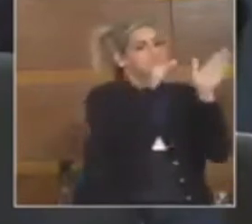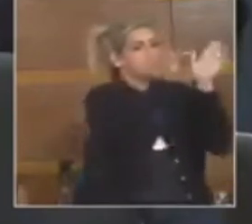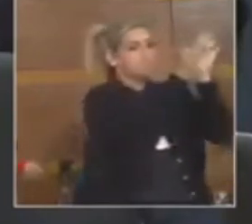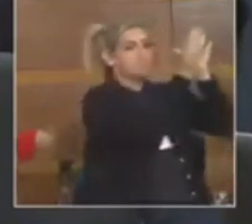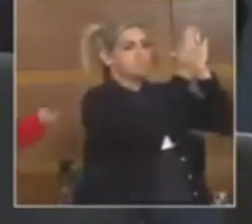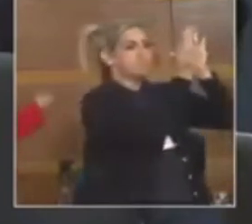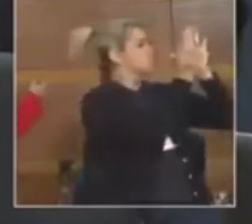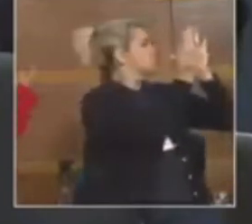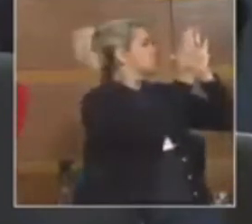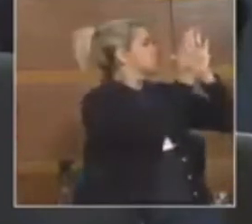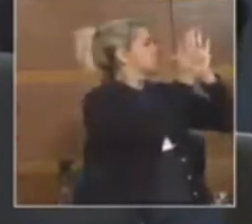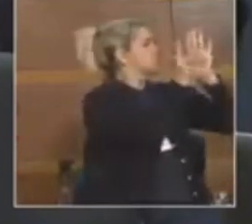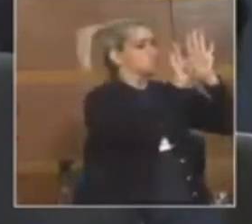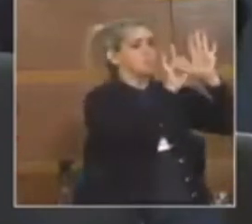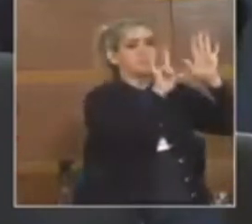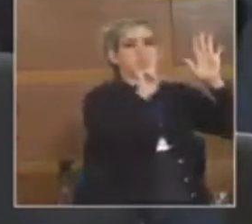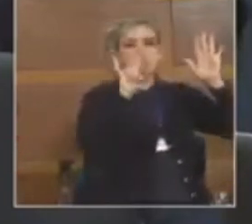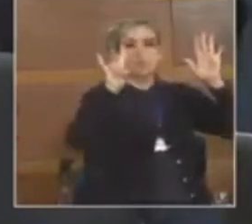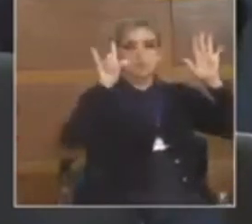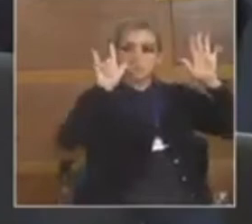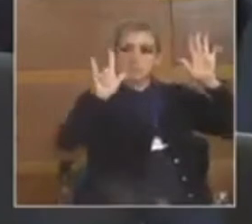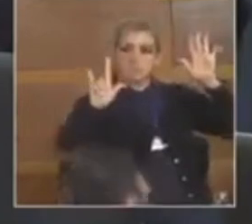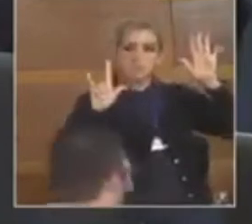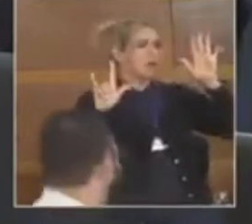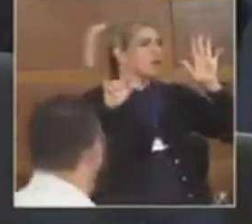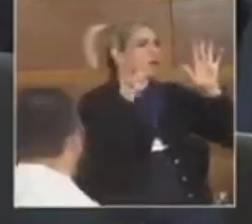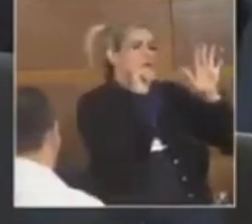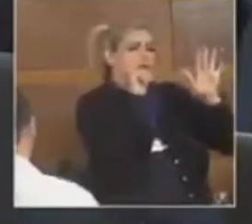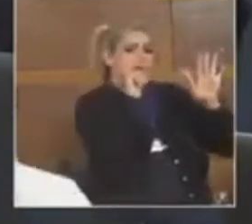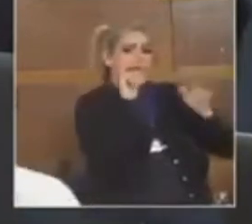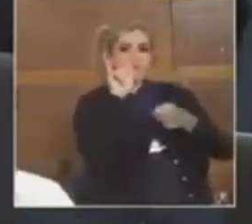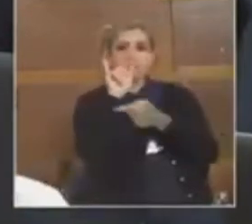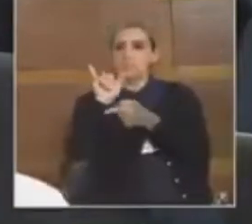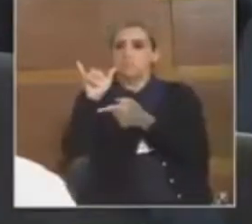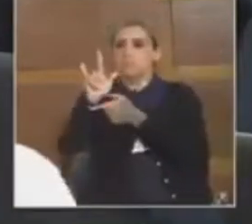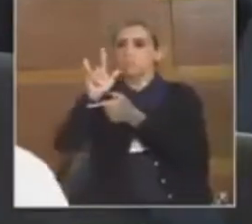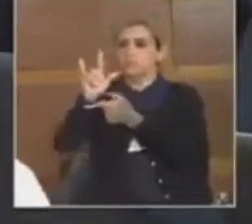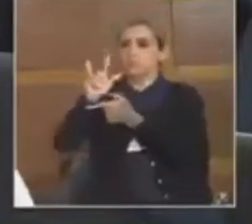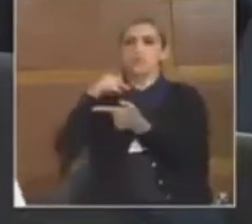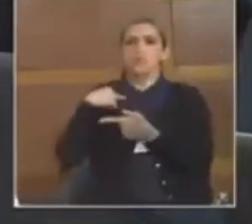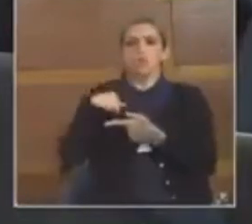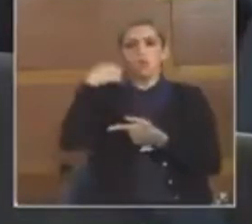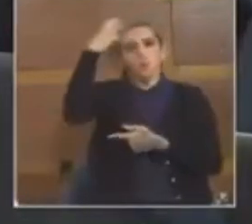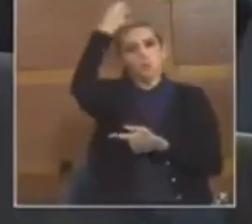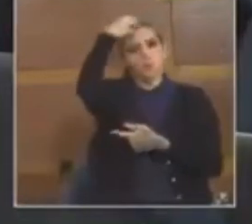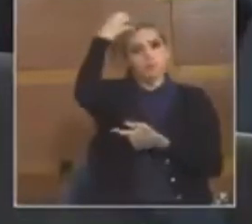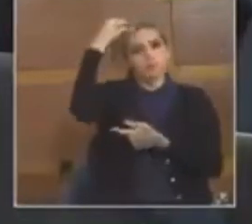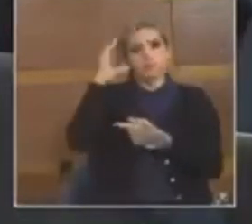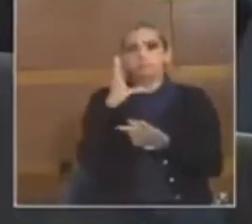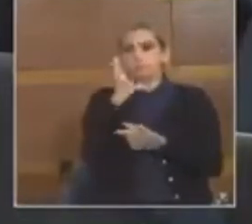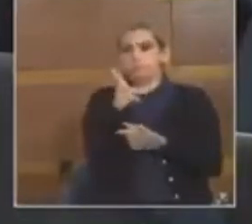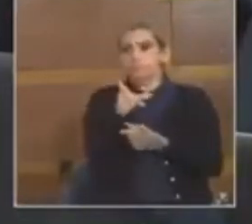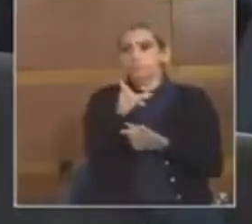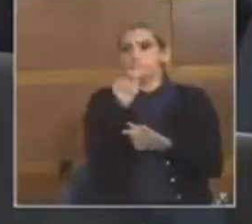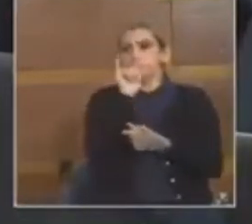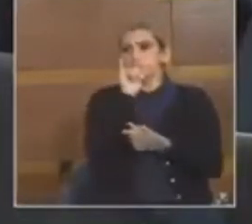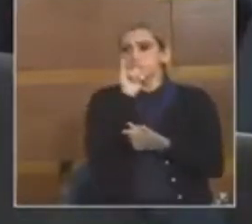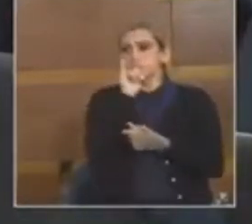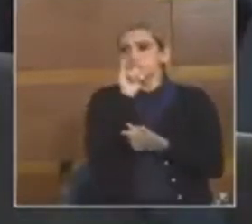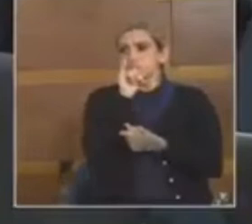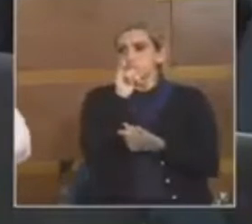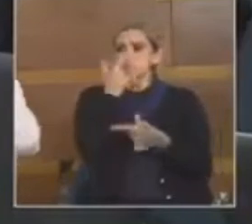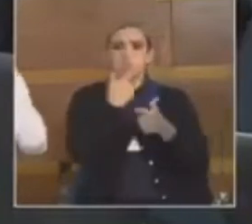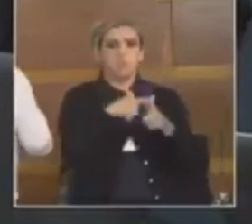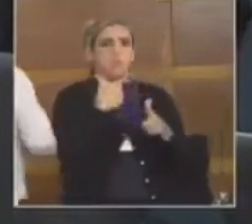numa página e é parecendo naquela publicação que eu fui o culpado todinho que a situação